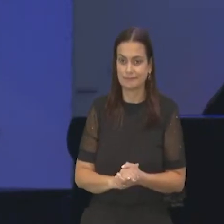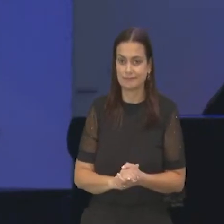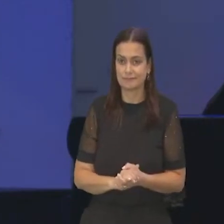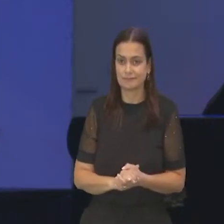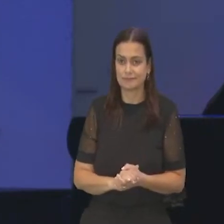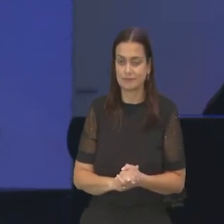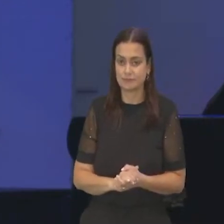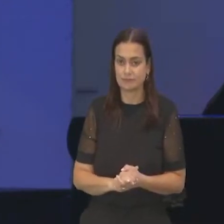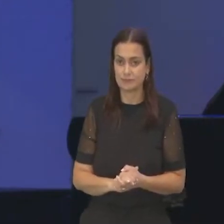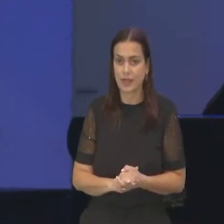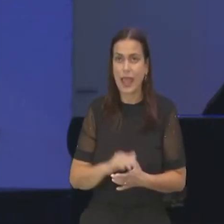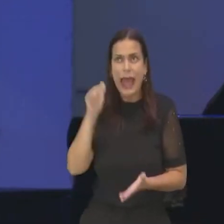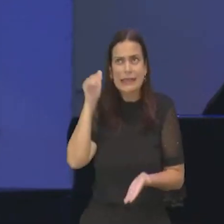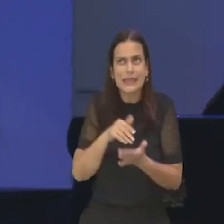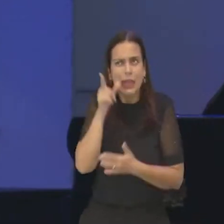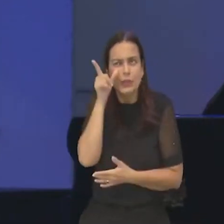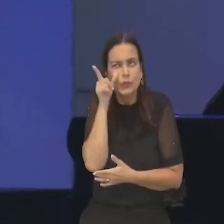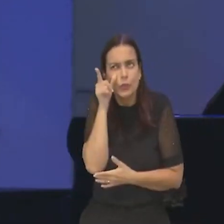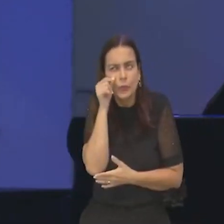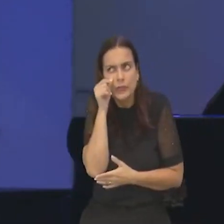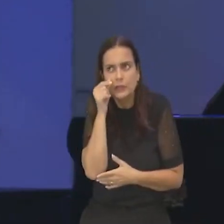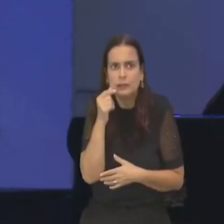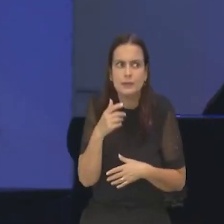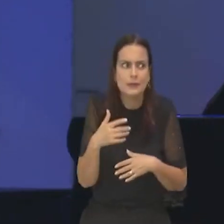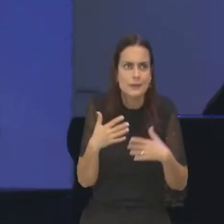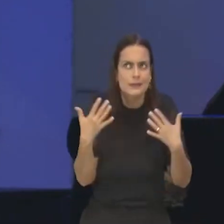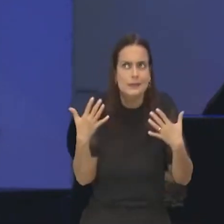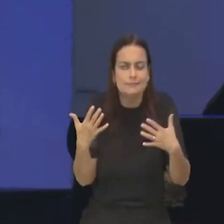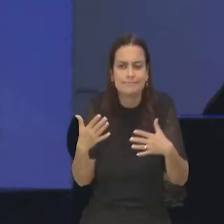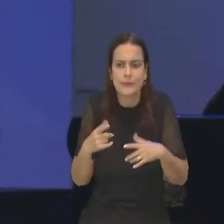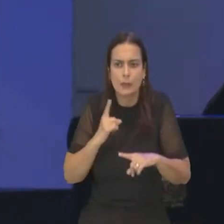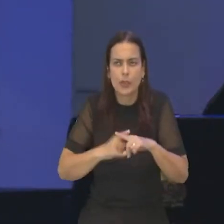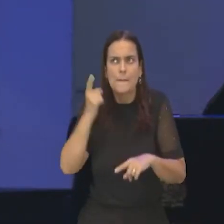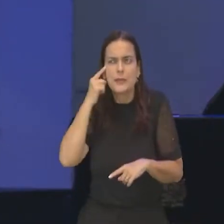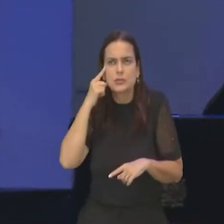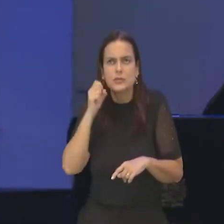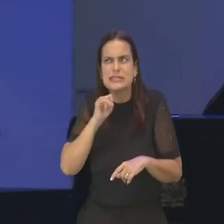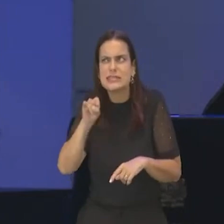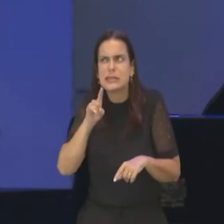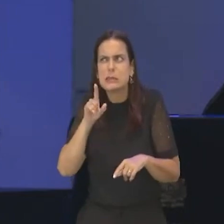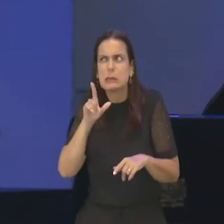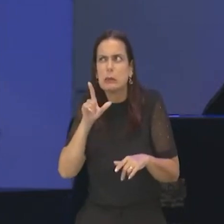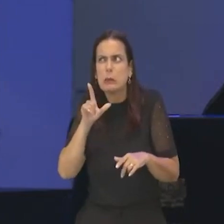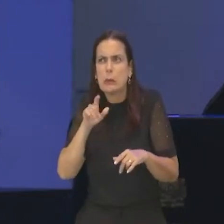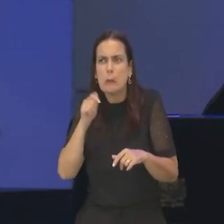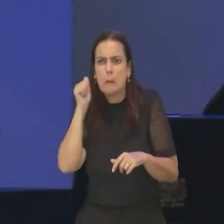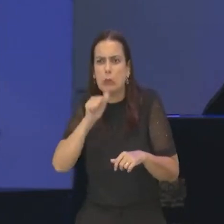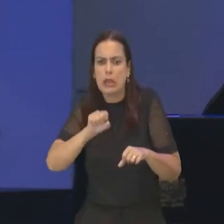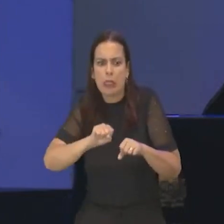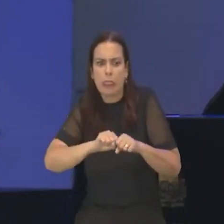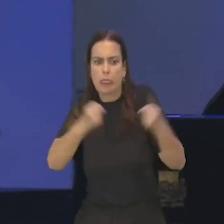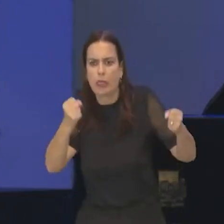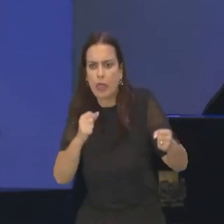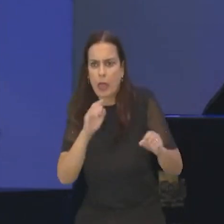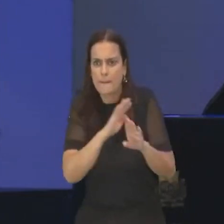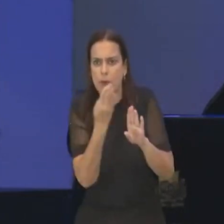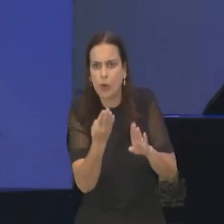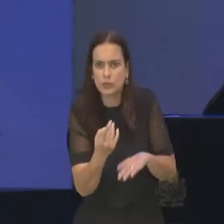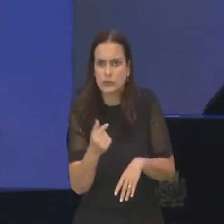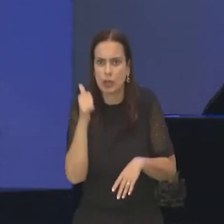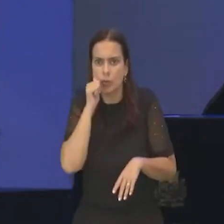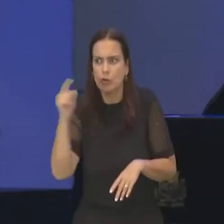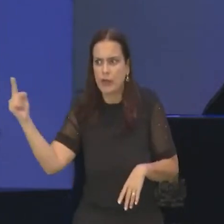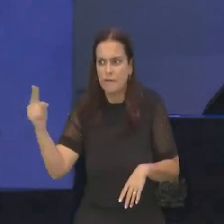E até pegar no sono foi um desespero, que a gente pensou: se a mulher arromba a porta, e se a mulher aparece no nosso